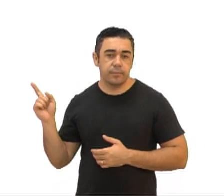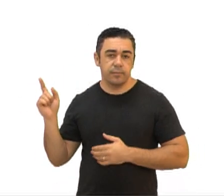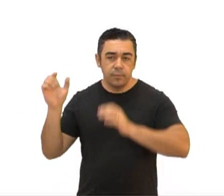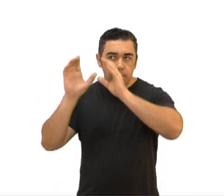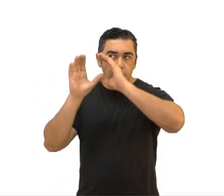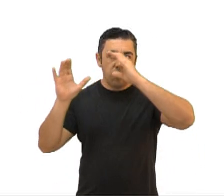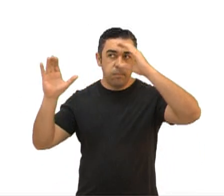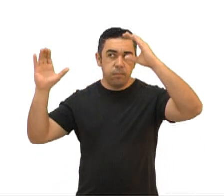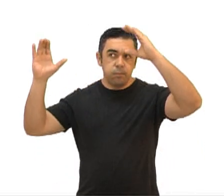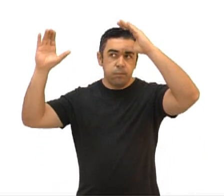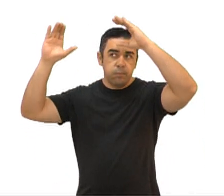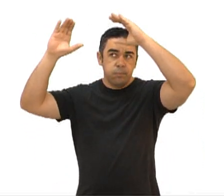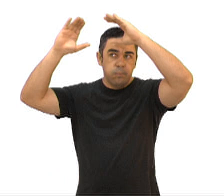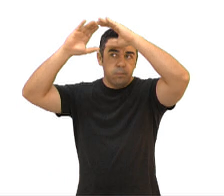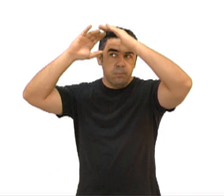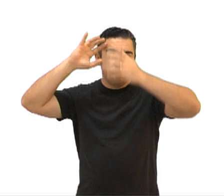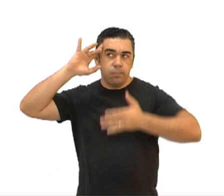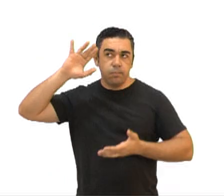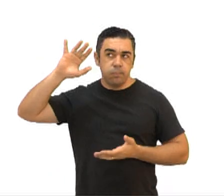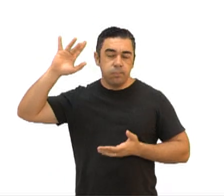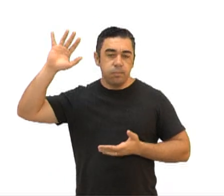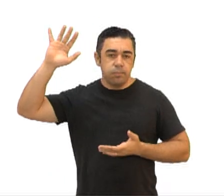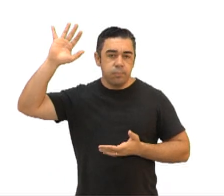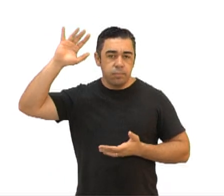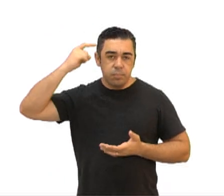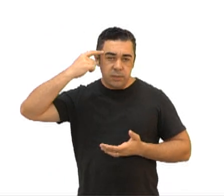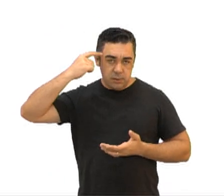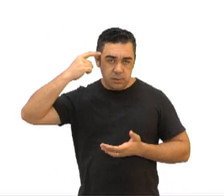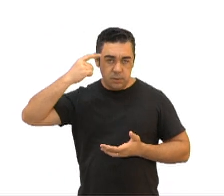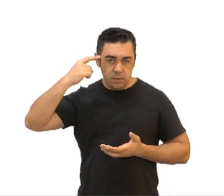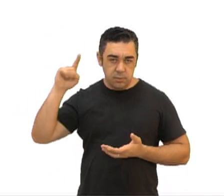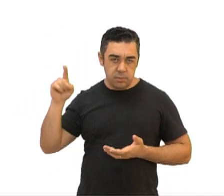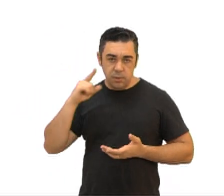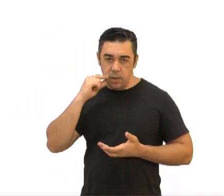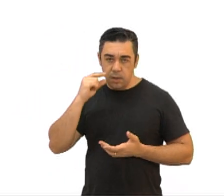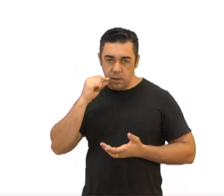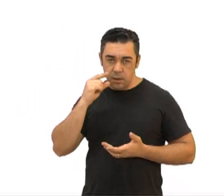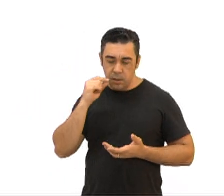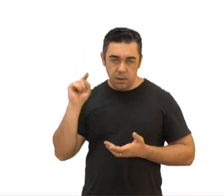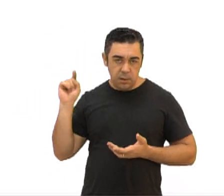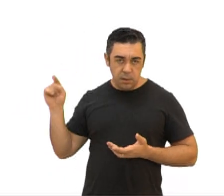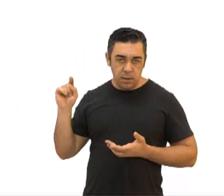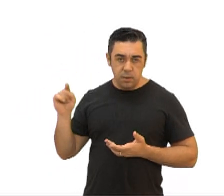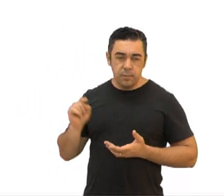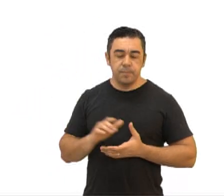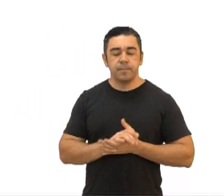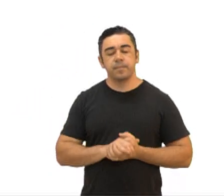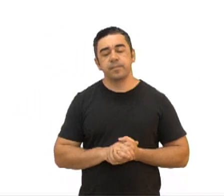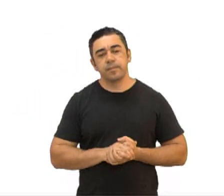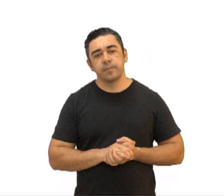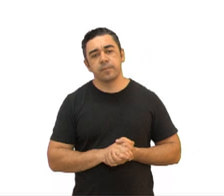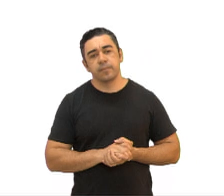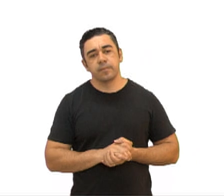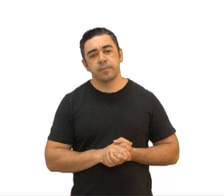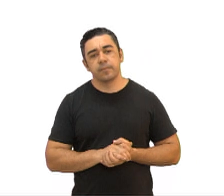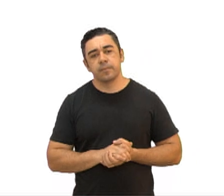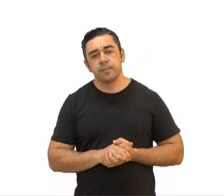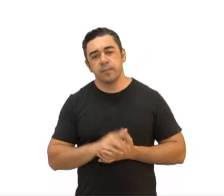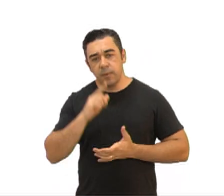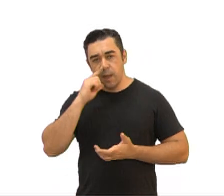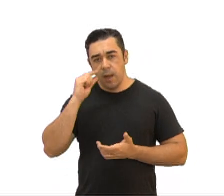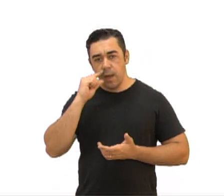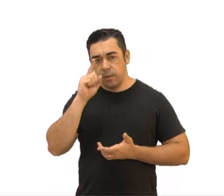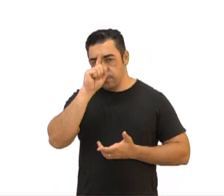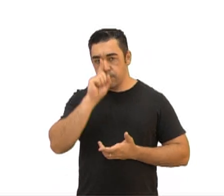faz ali, ele tem ali um balão de pensamento, né, então ali a gente tem acesso ao pensamento do Garfield, né, por conta desse balão